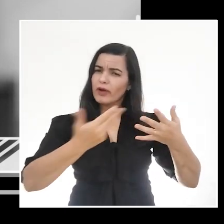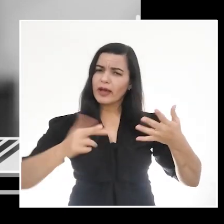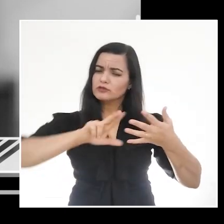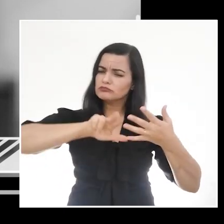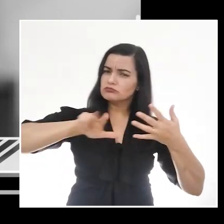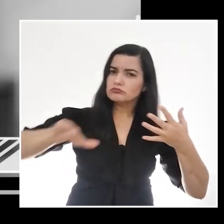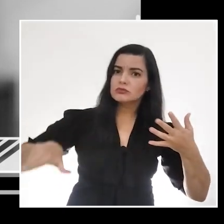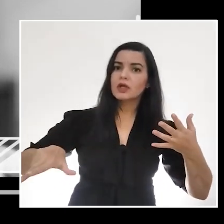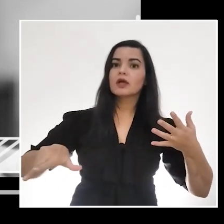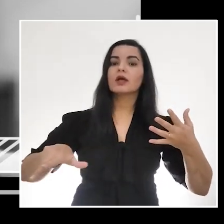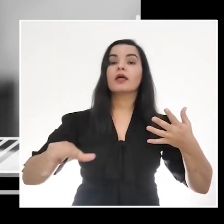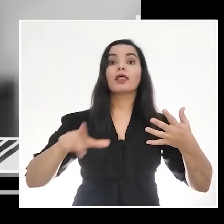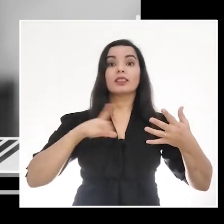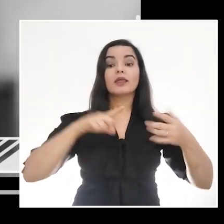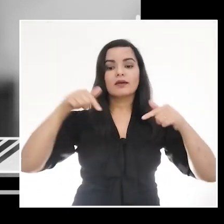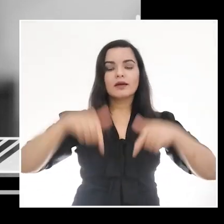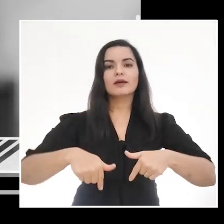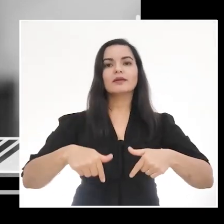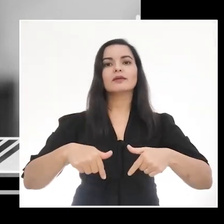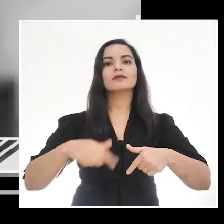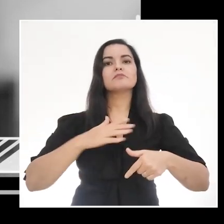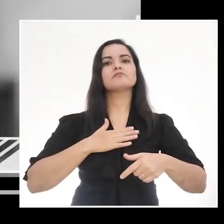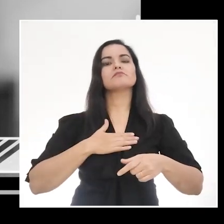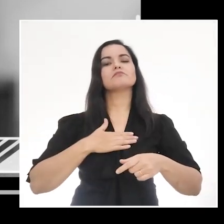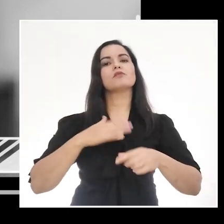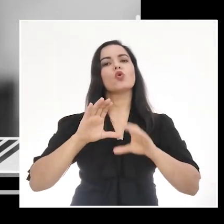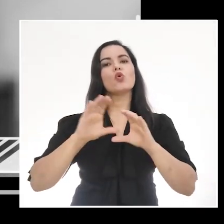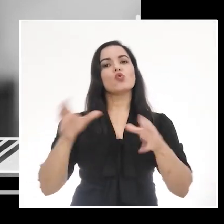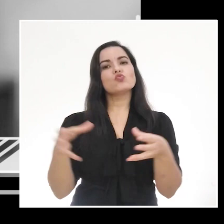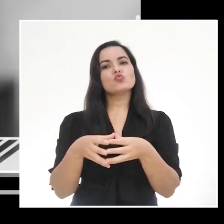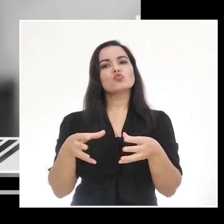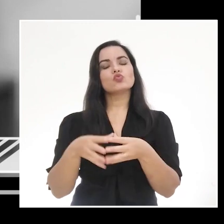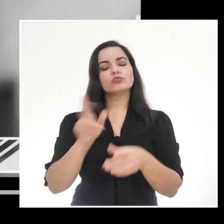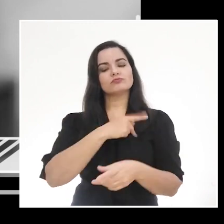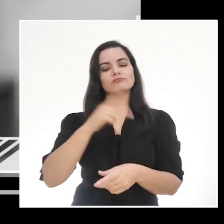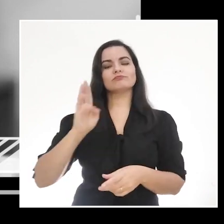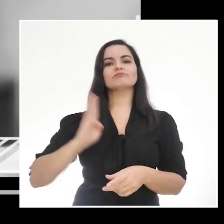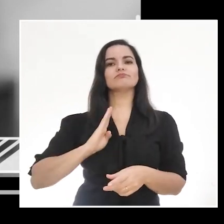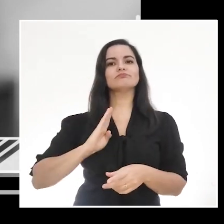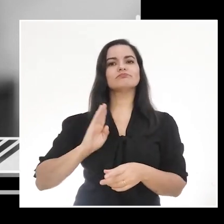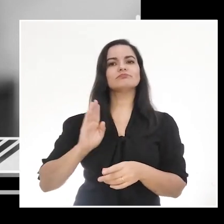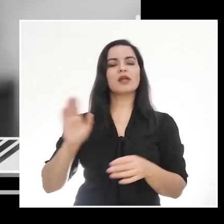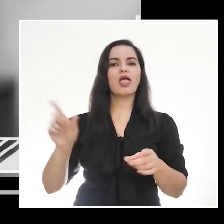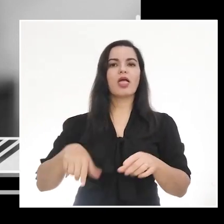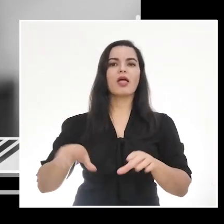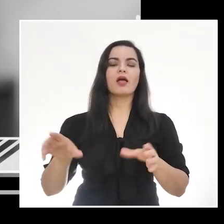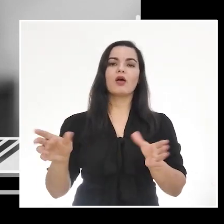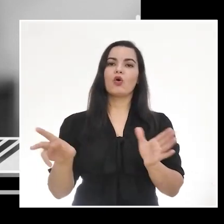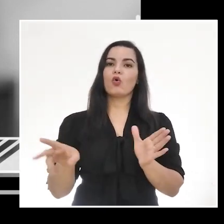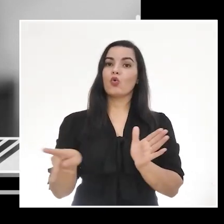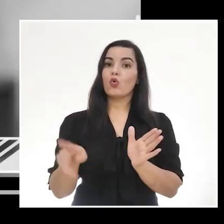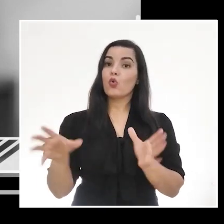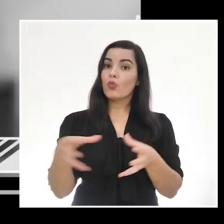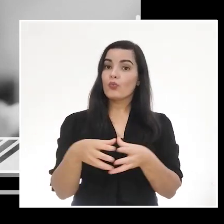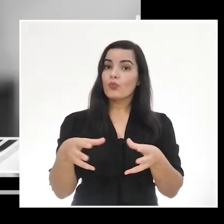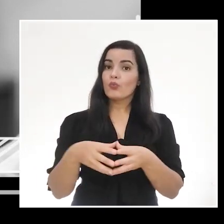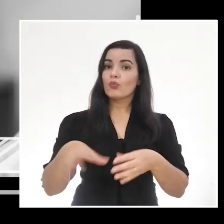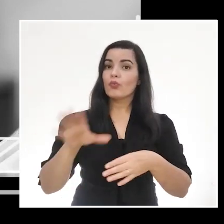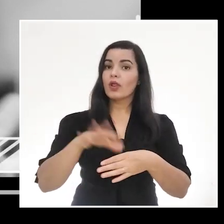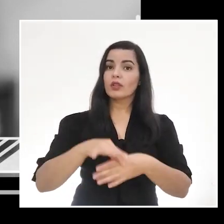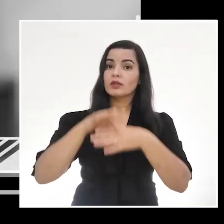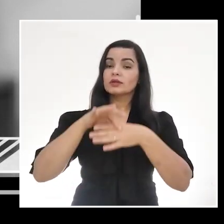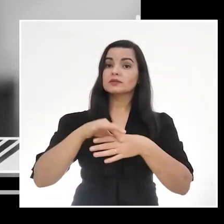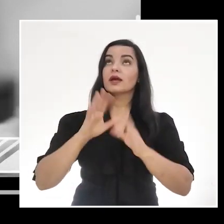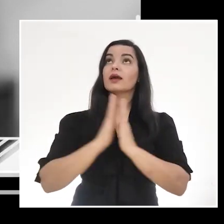aprofundar tanto, mas desses grupos, hoje eu tenho aqui quase todo o meu conselho de presbíteros. Veja que